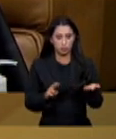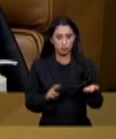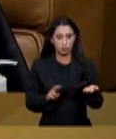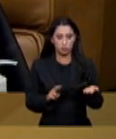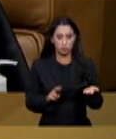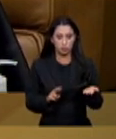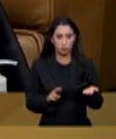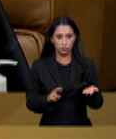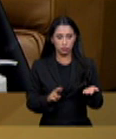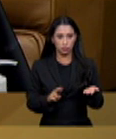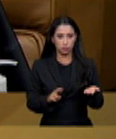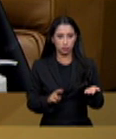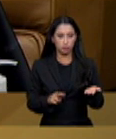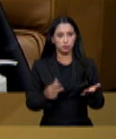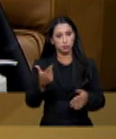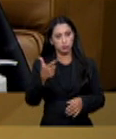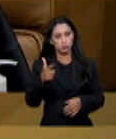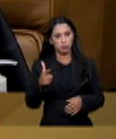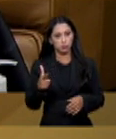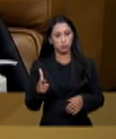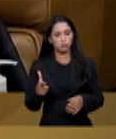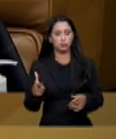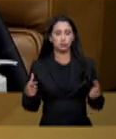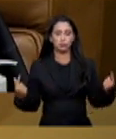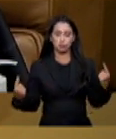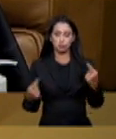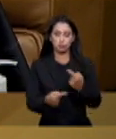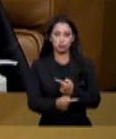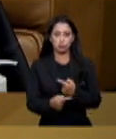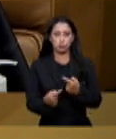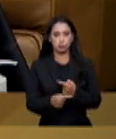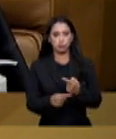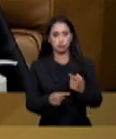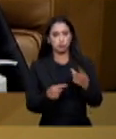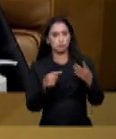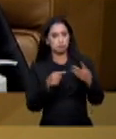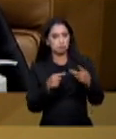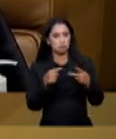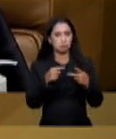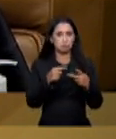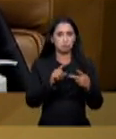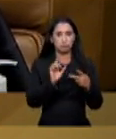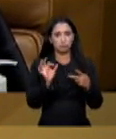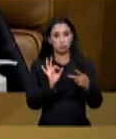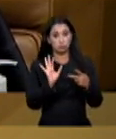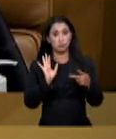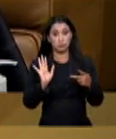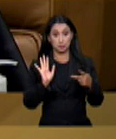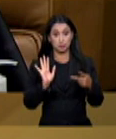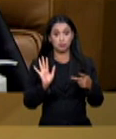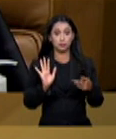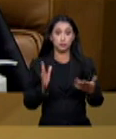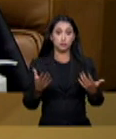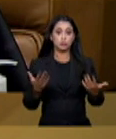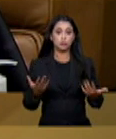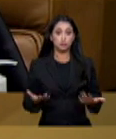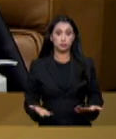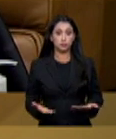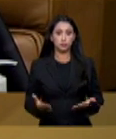votos eventualmente dissonantes em um ou outro aspecto, mas que